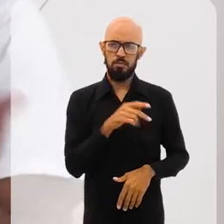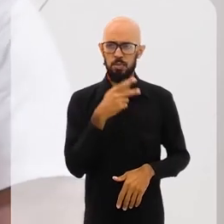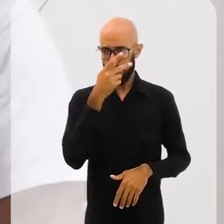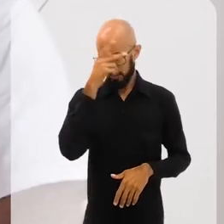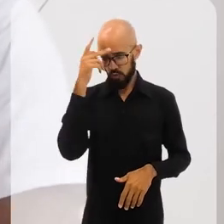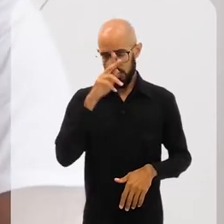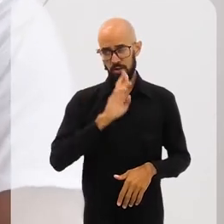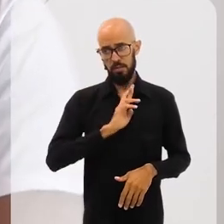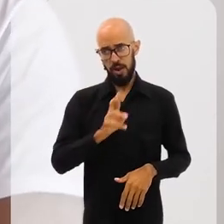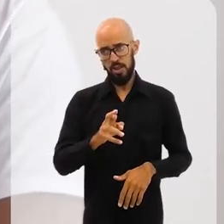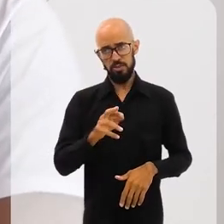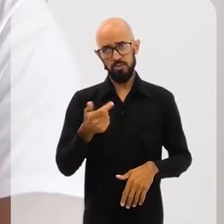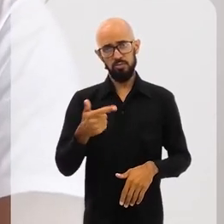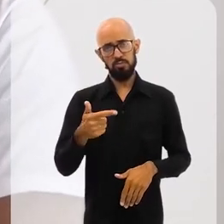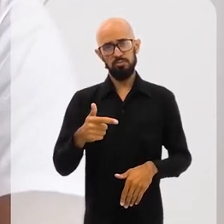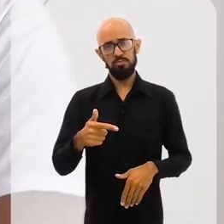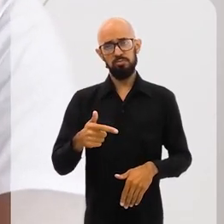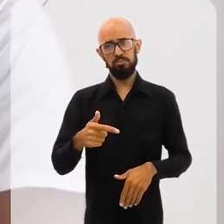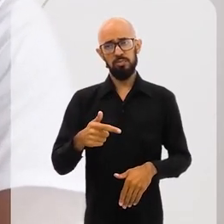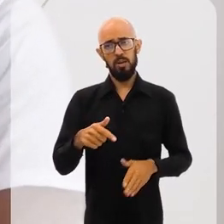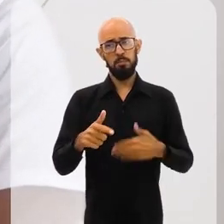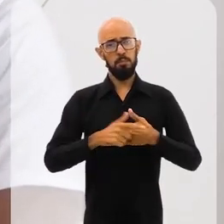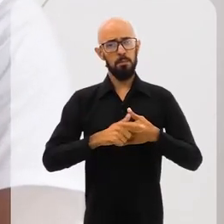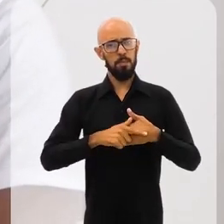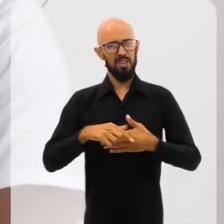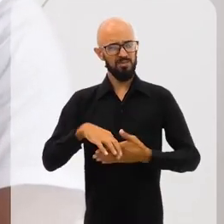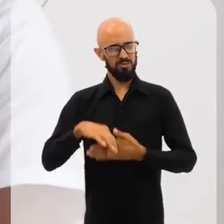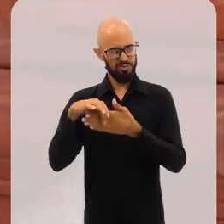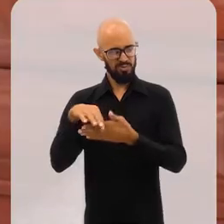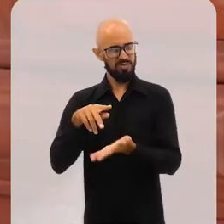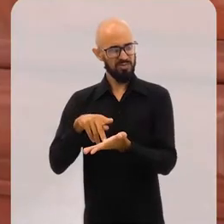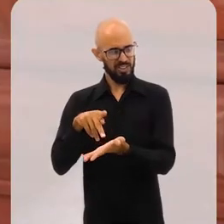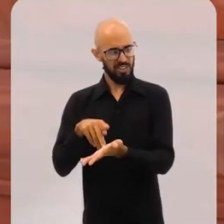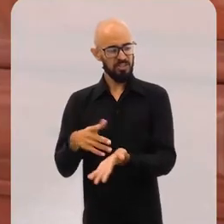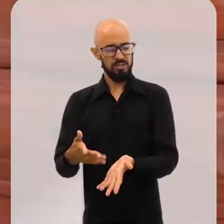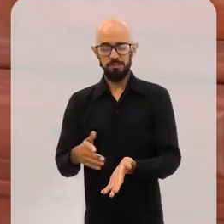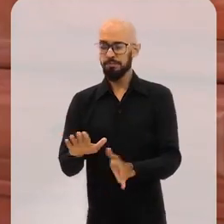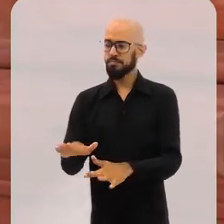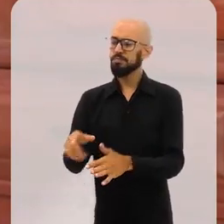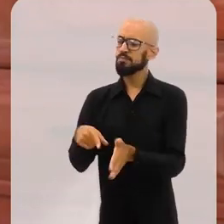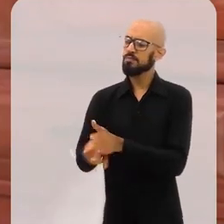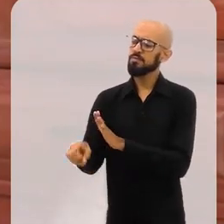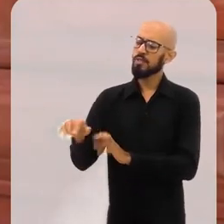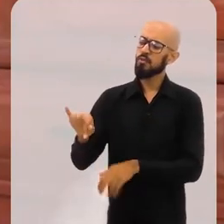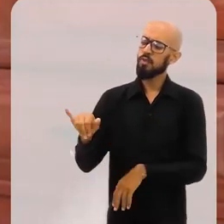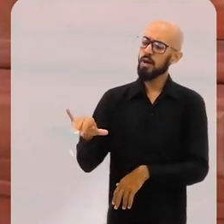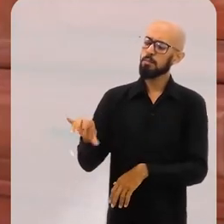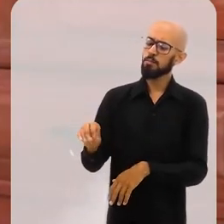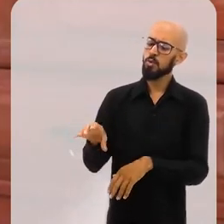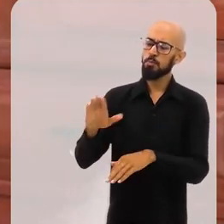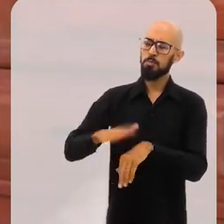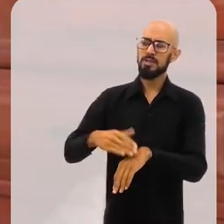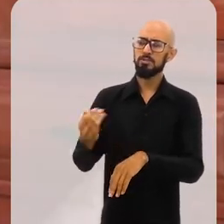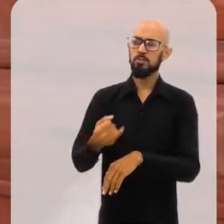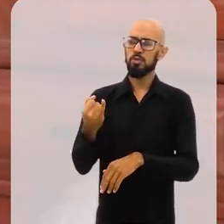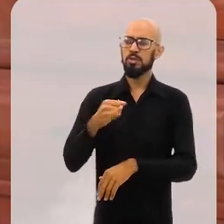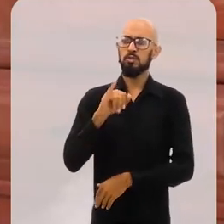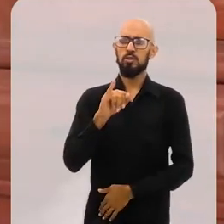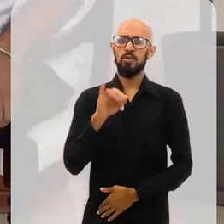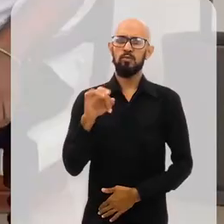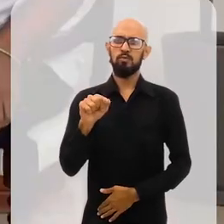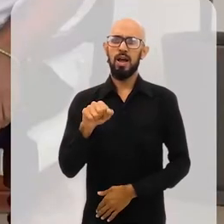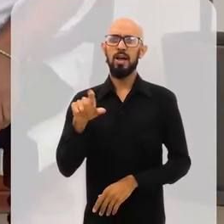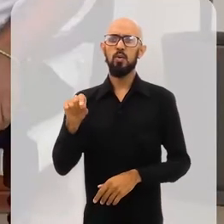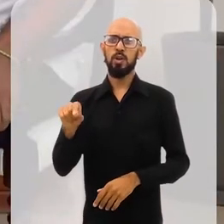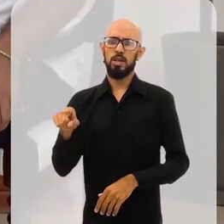e não fazendo o papel de um sacerdote, vamos dizer assim. Fábio, o que é mais importante dentro do